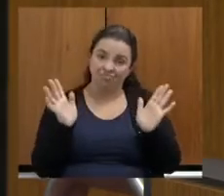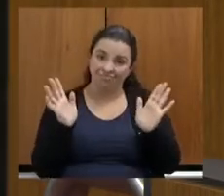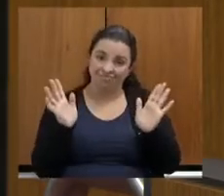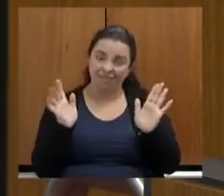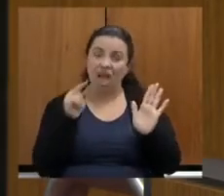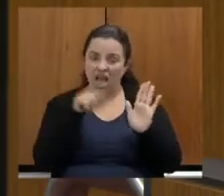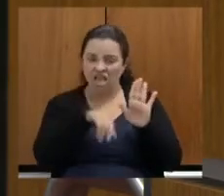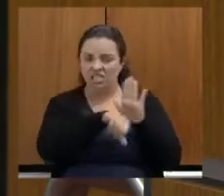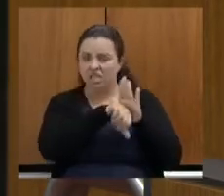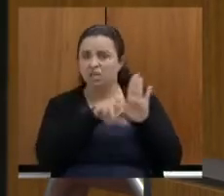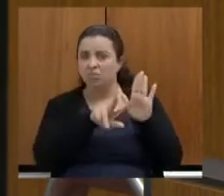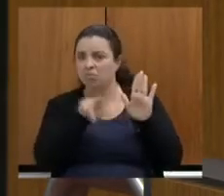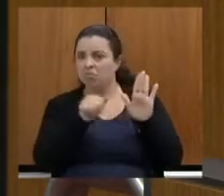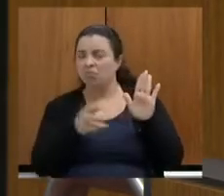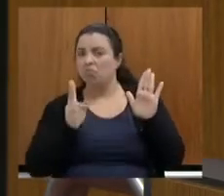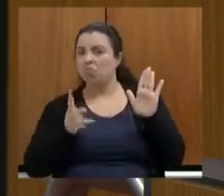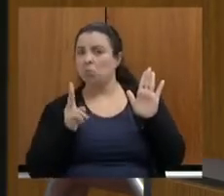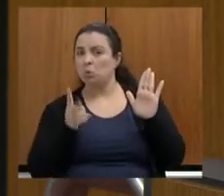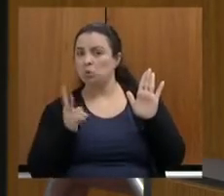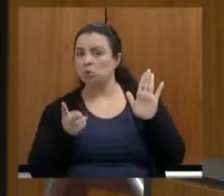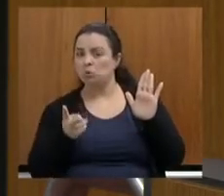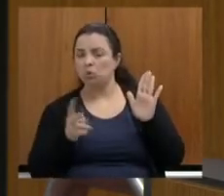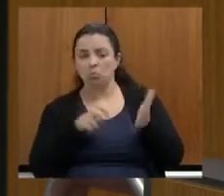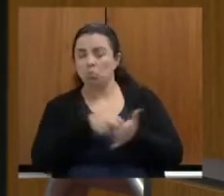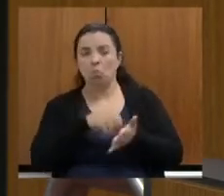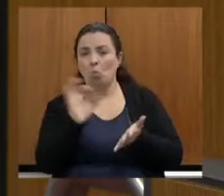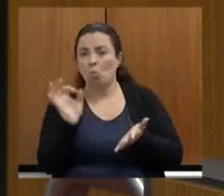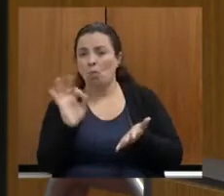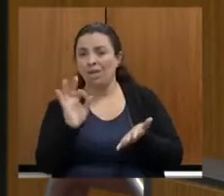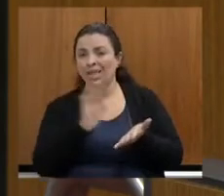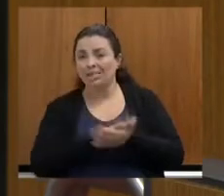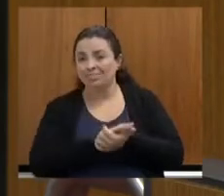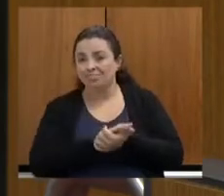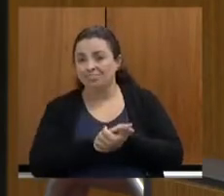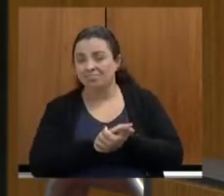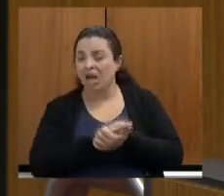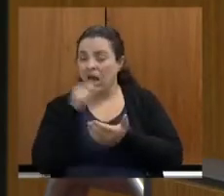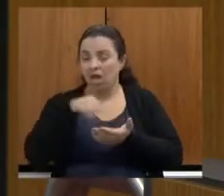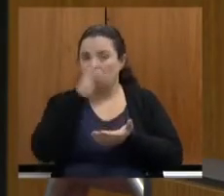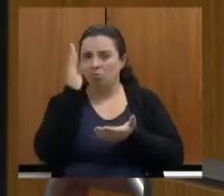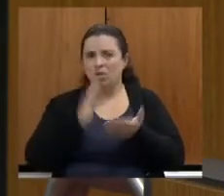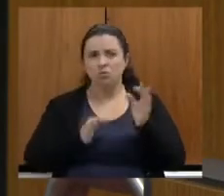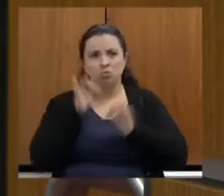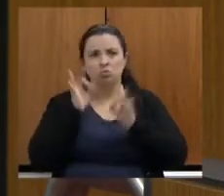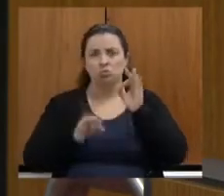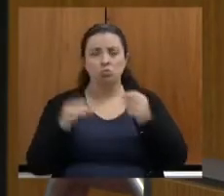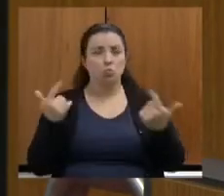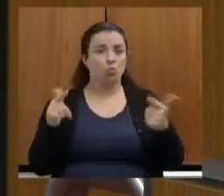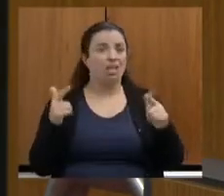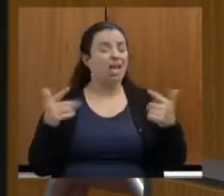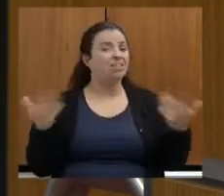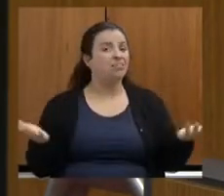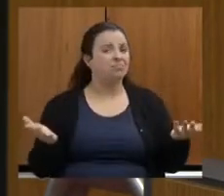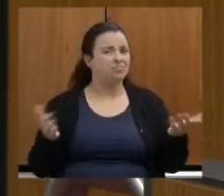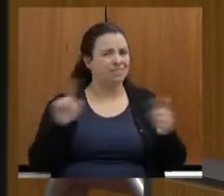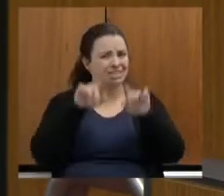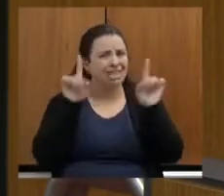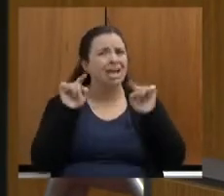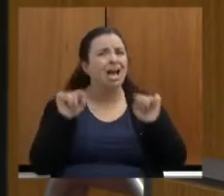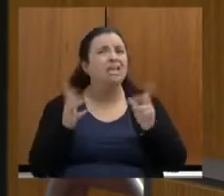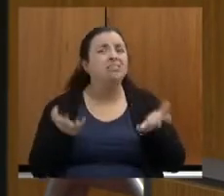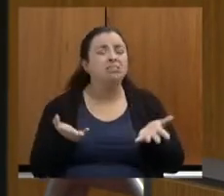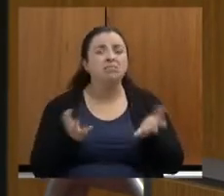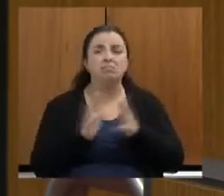ele vai continuar impune Será que no Brasil não tem justiça Será que te